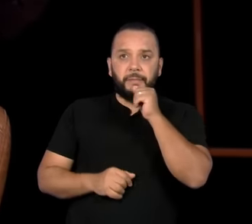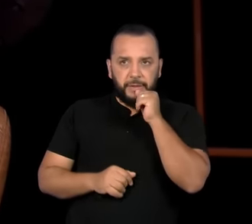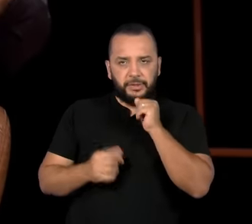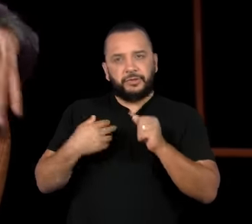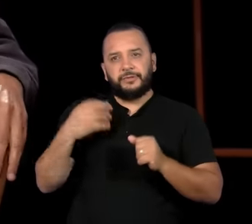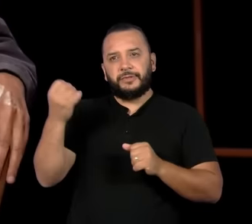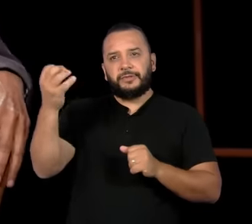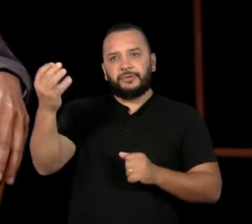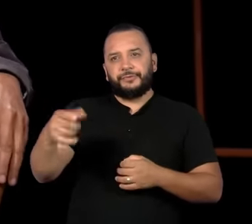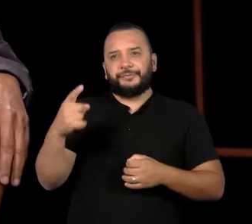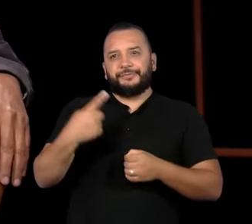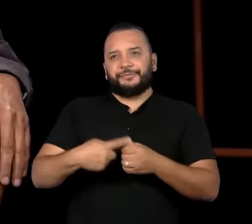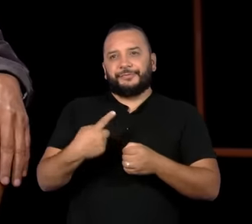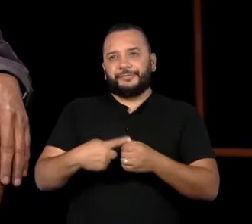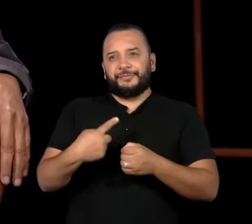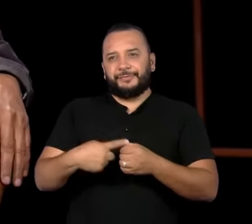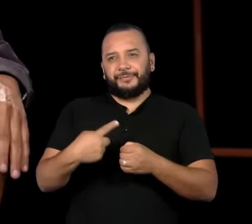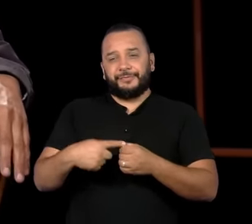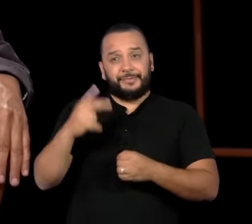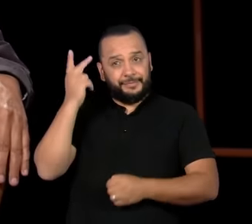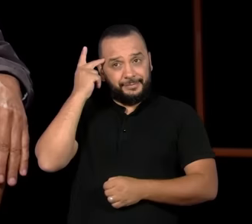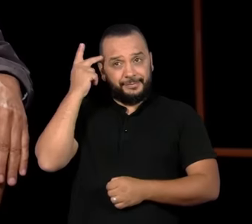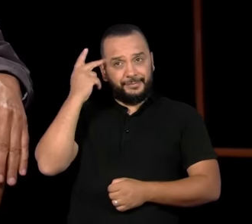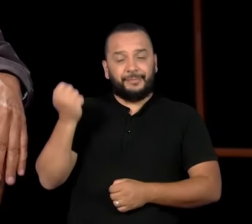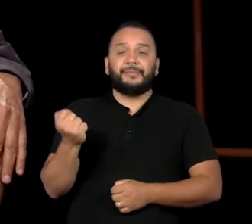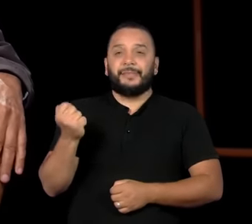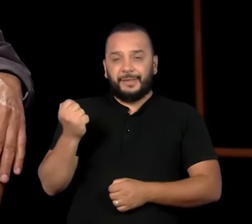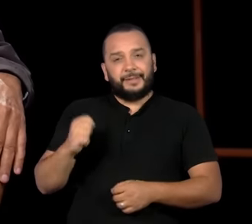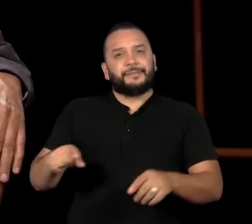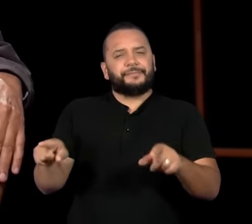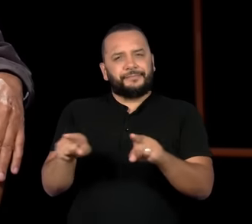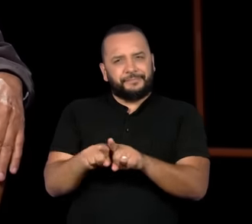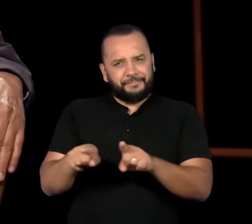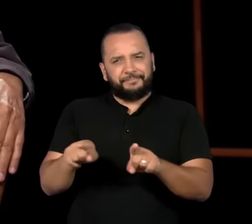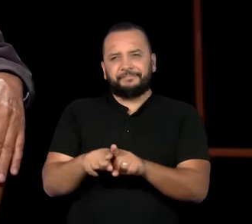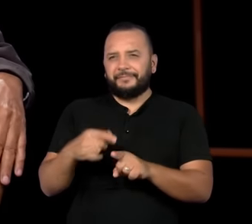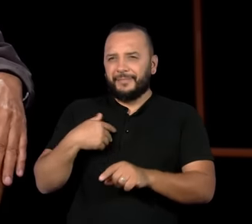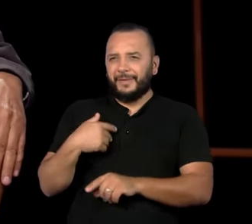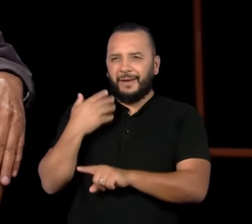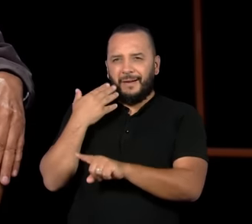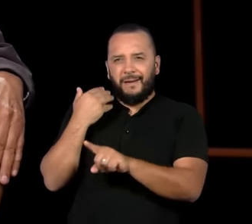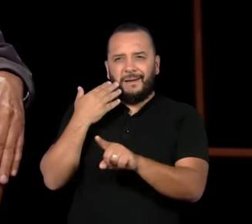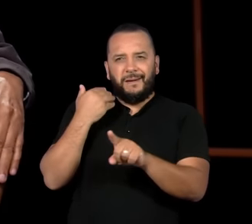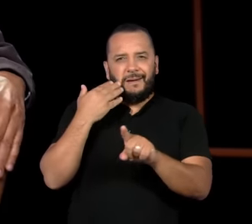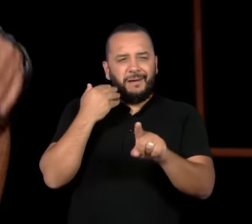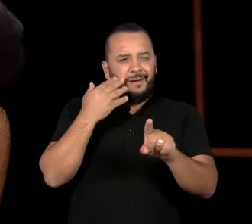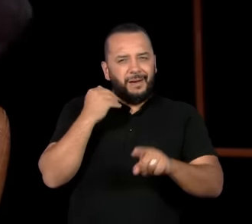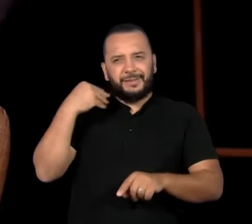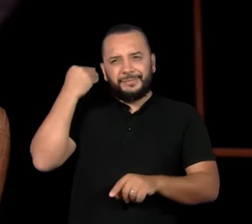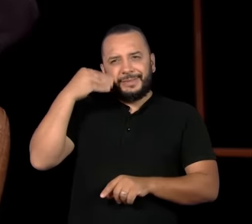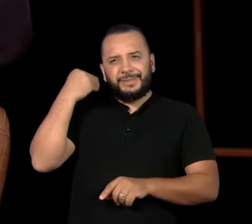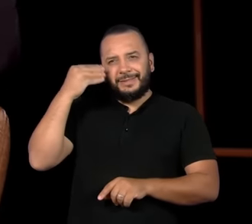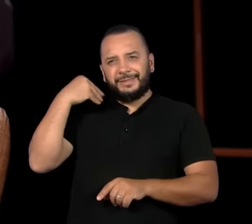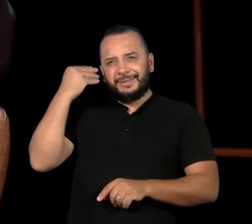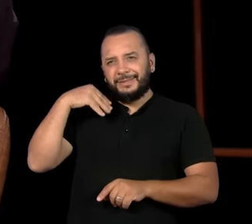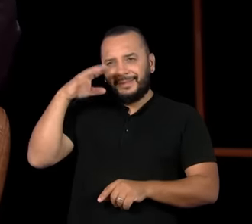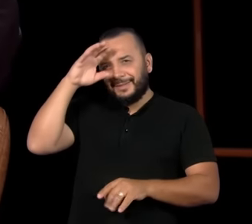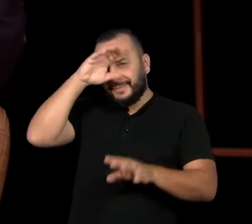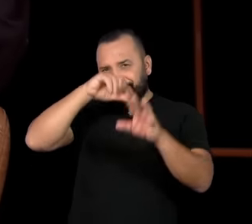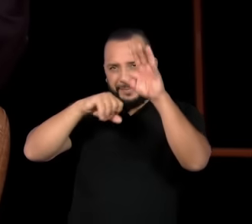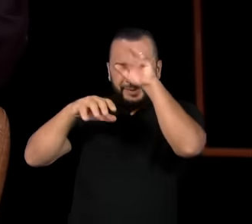São Paulo. Então, isso também traz um aprendizado, uma experiência inigualável,